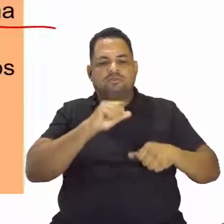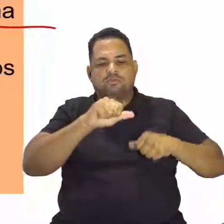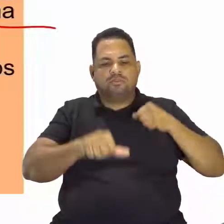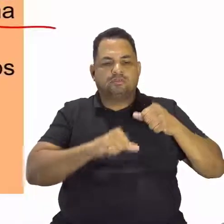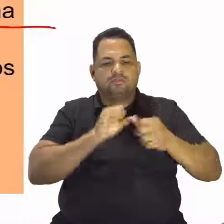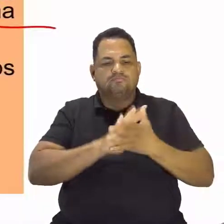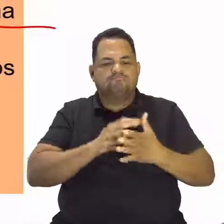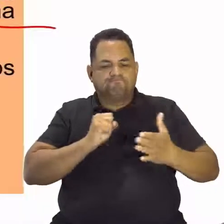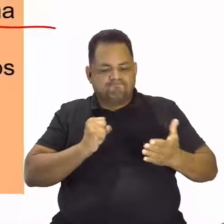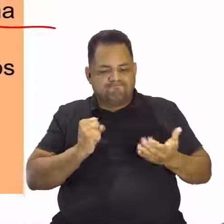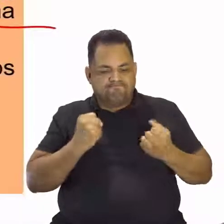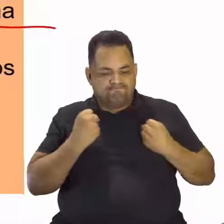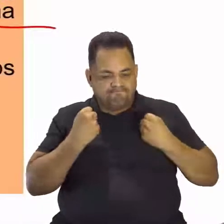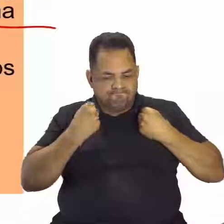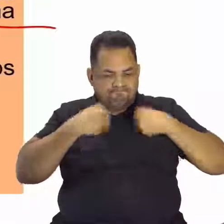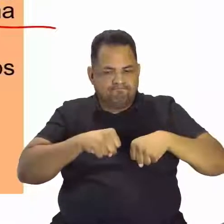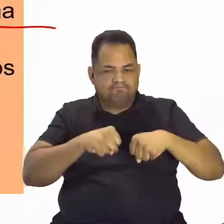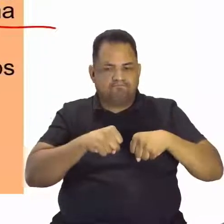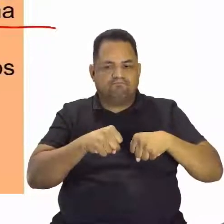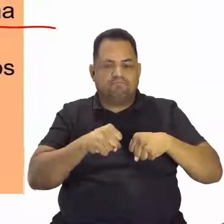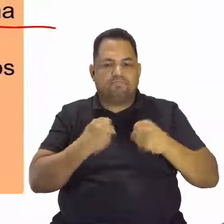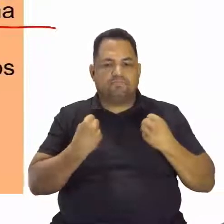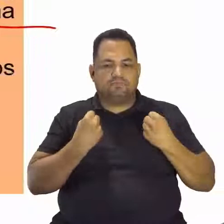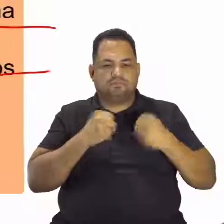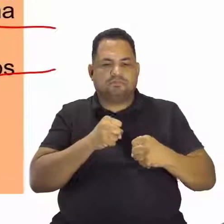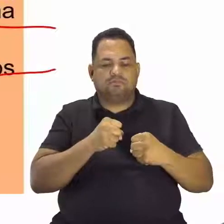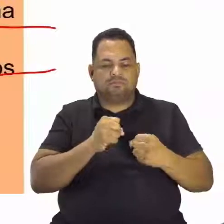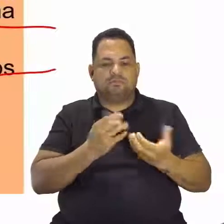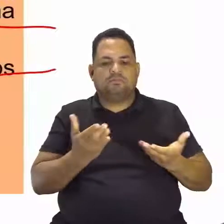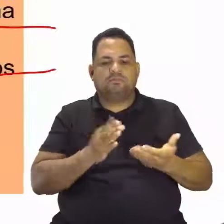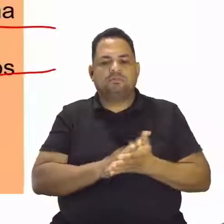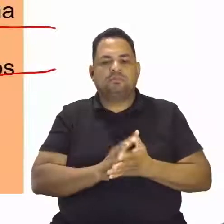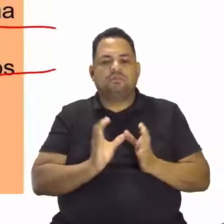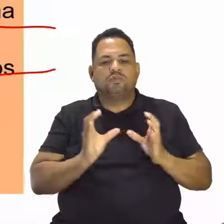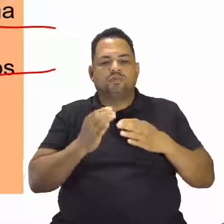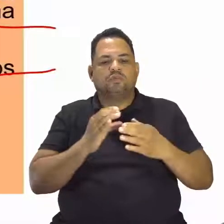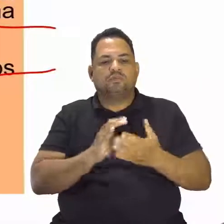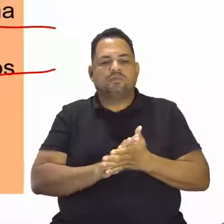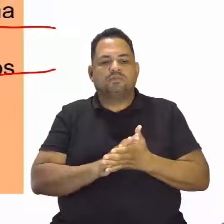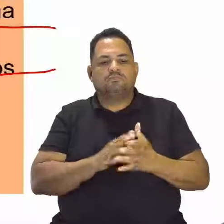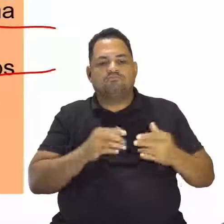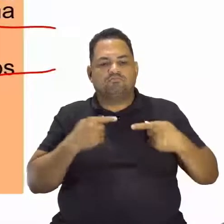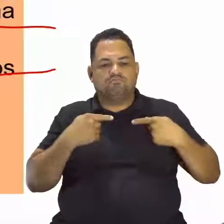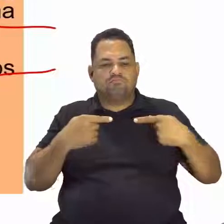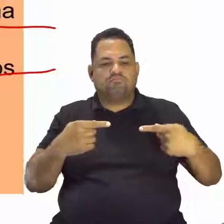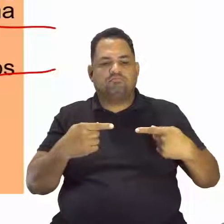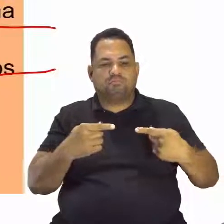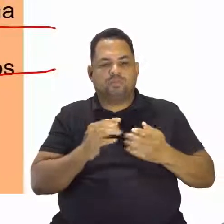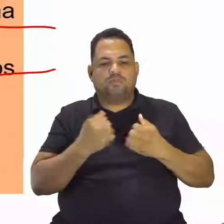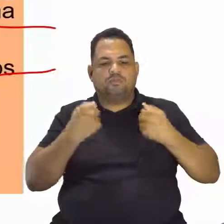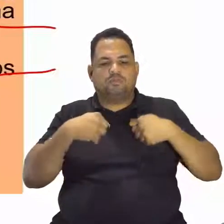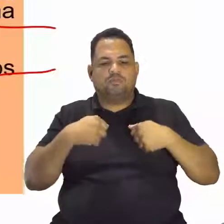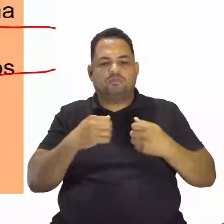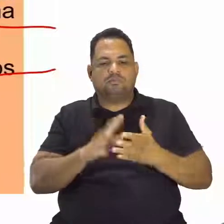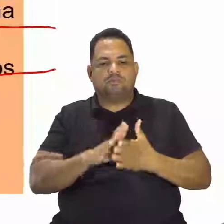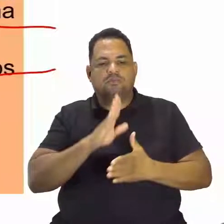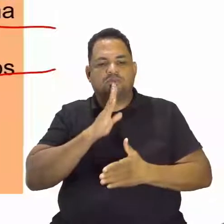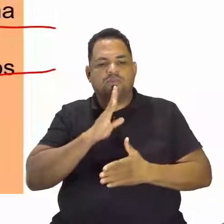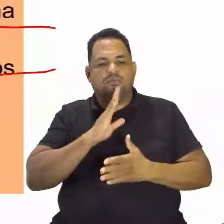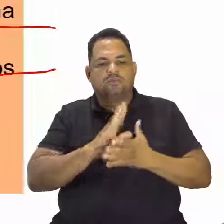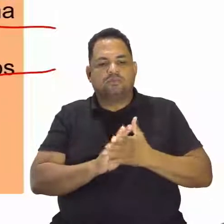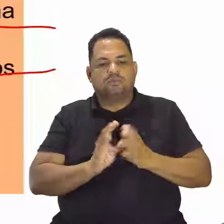quilombo, eles são um símbolo de resistência, né? Então, no Brasil, os quilombos eram tidos como núcleos paralelos do poder. O mais